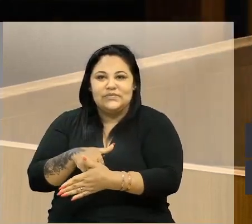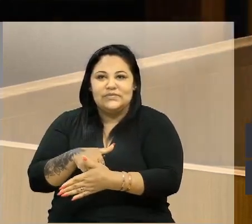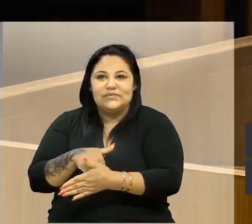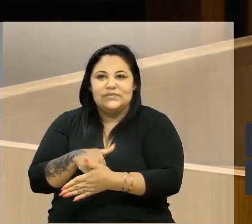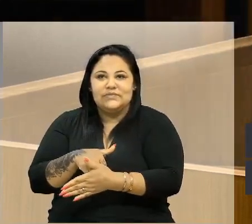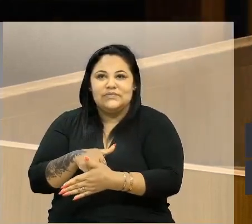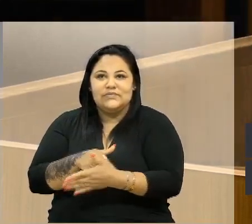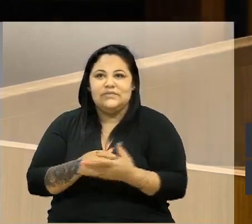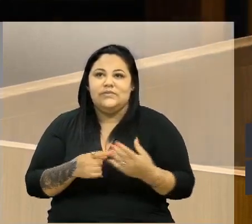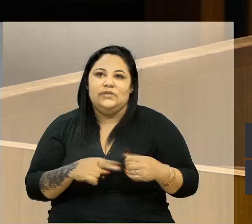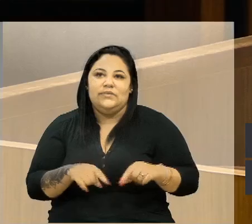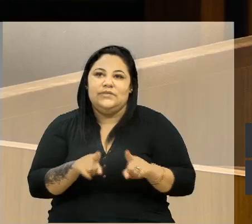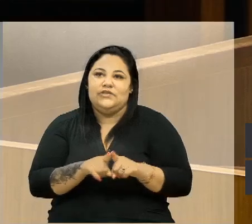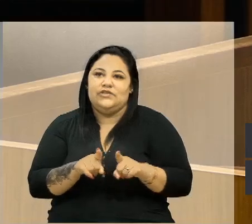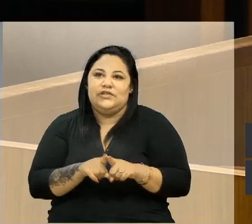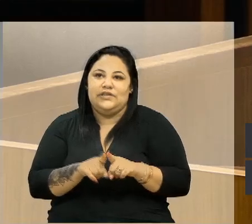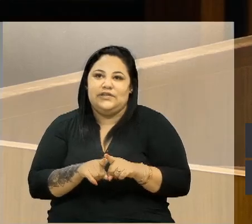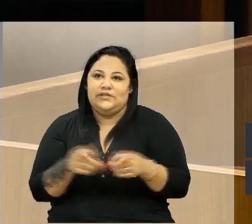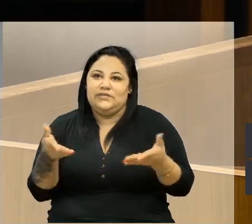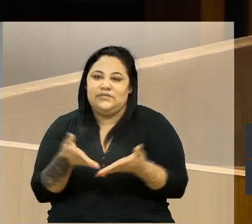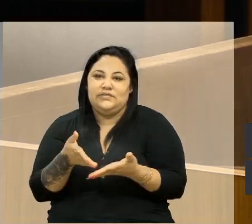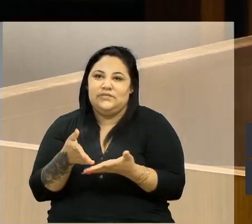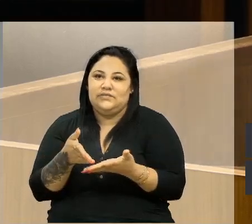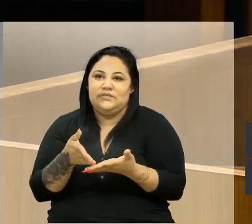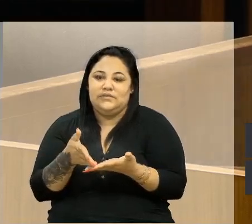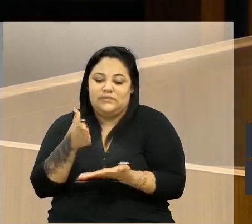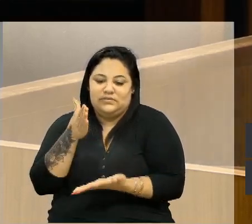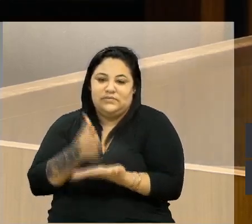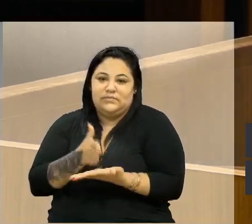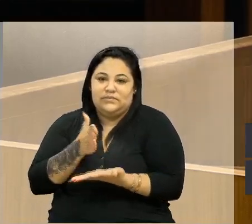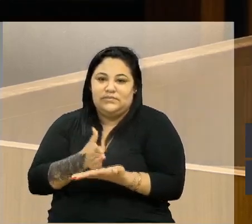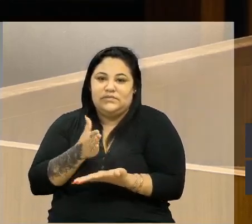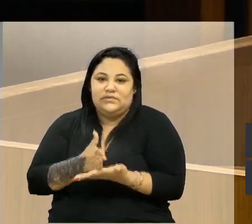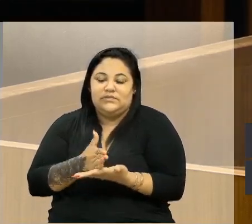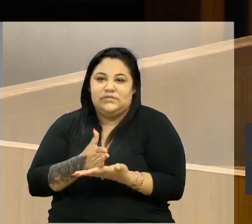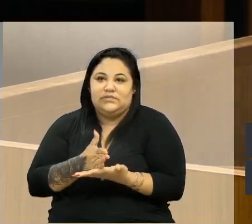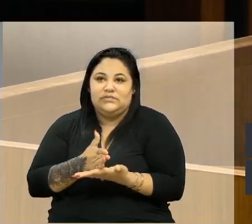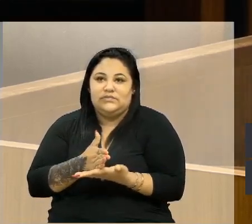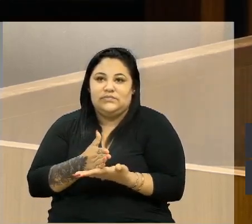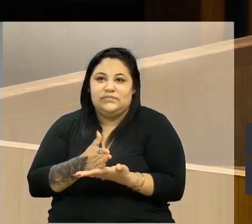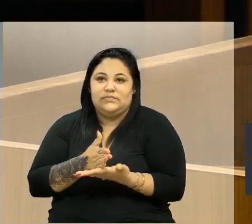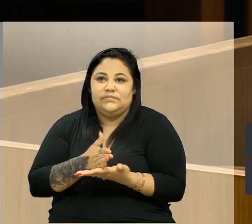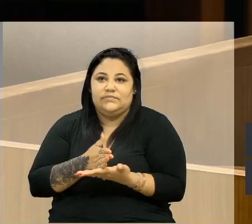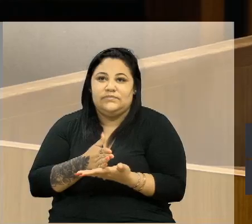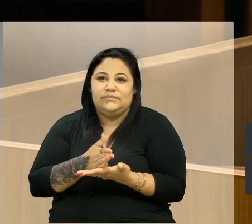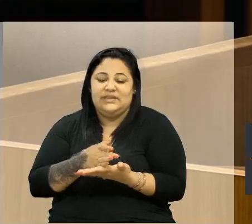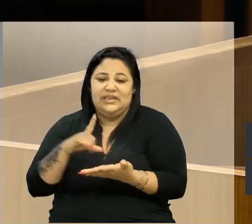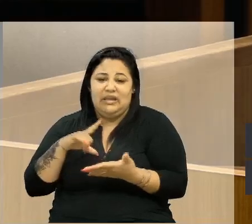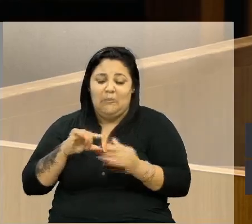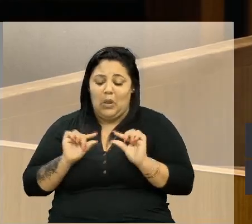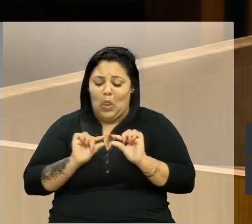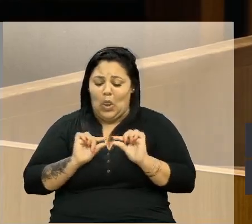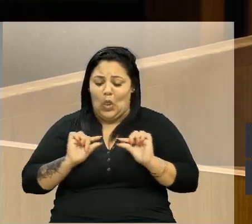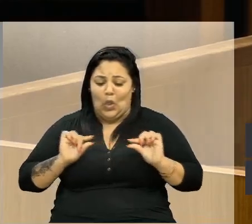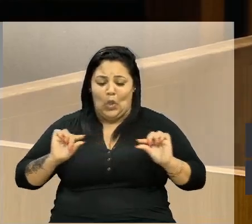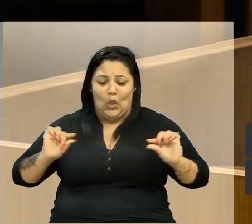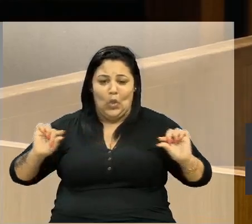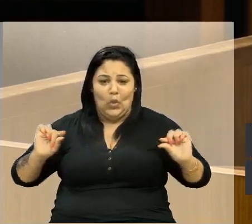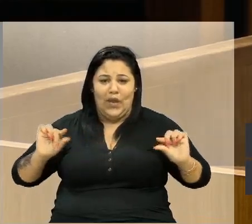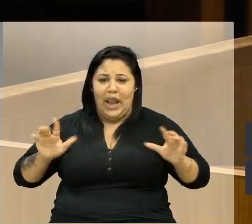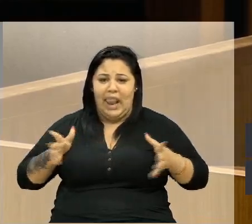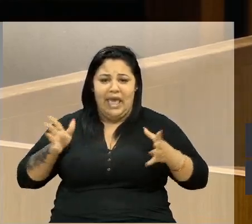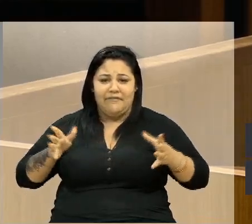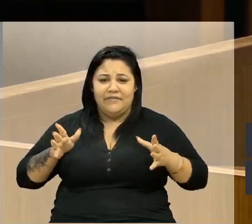todas pela metade. As que não estão pela metade estão com aquela camadinha leve, que já